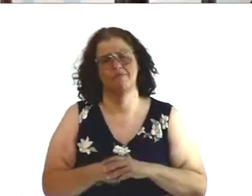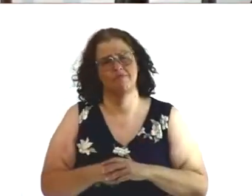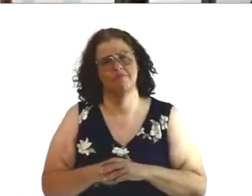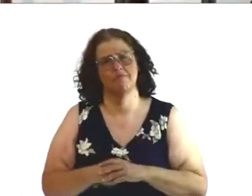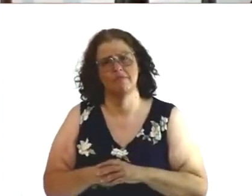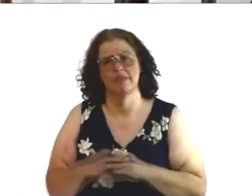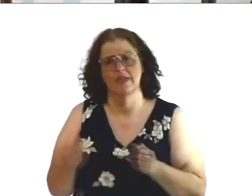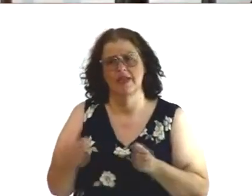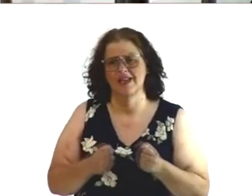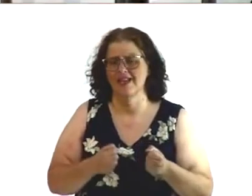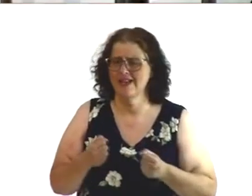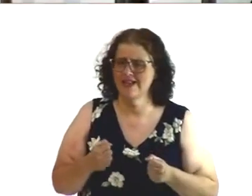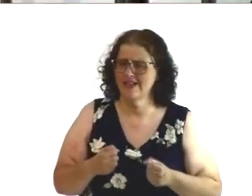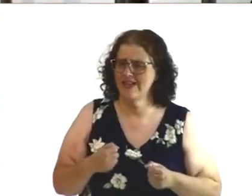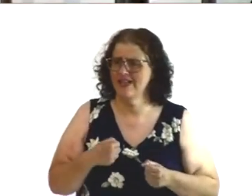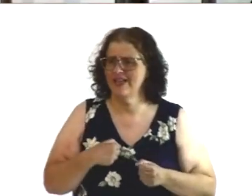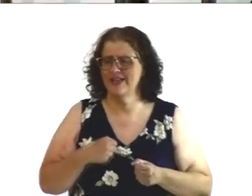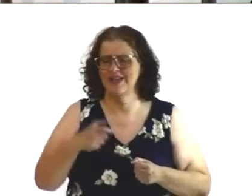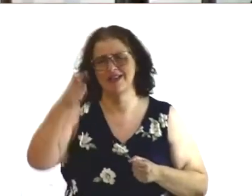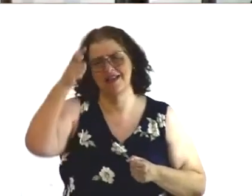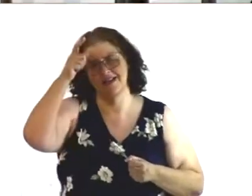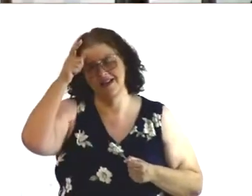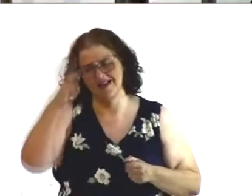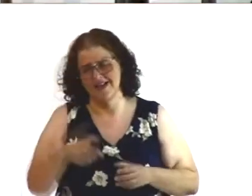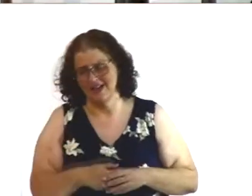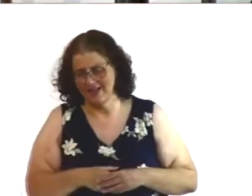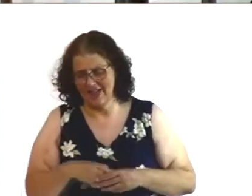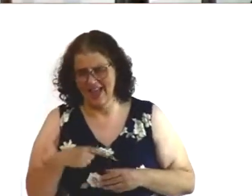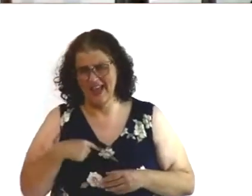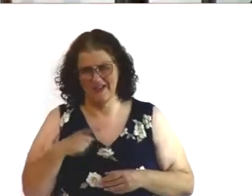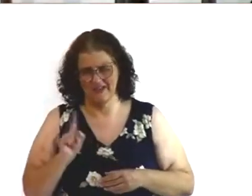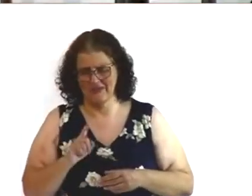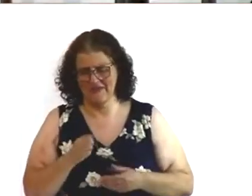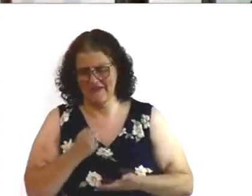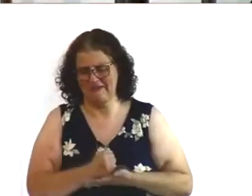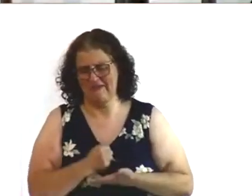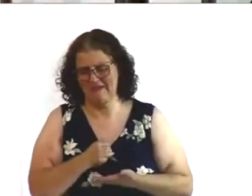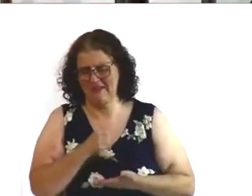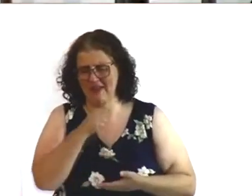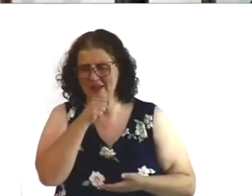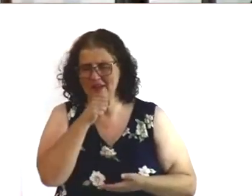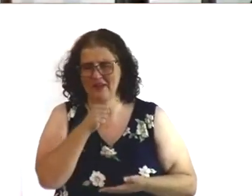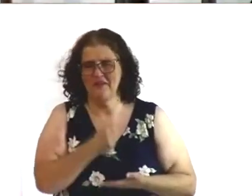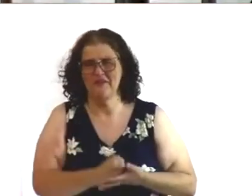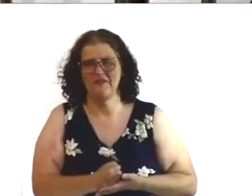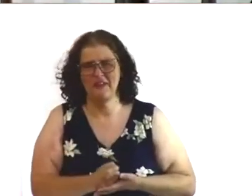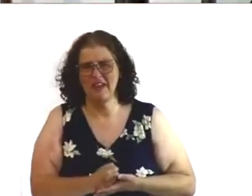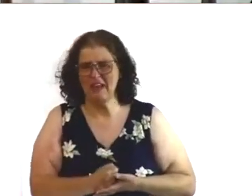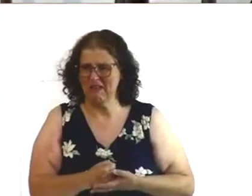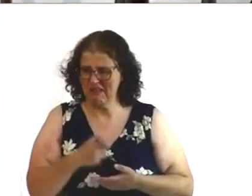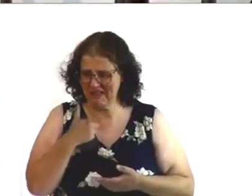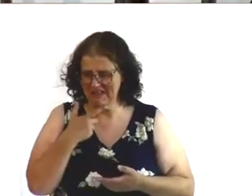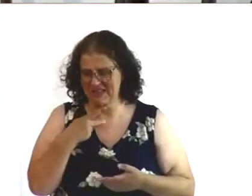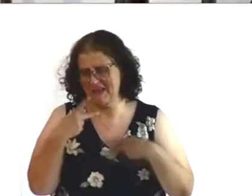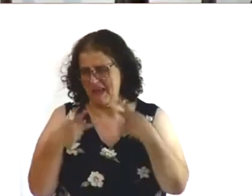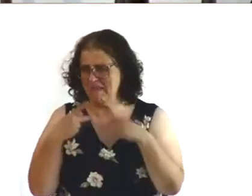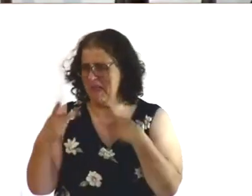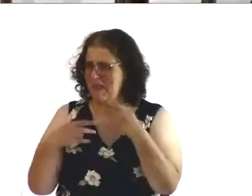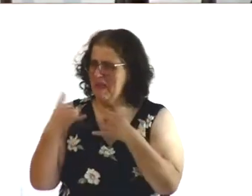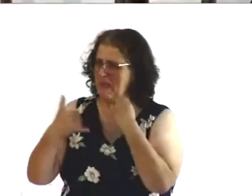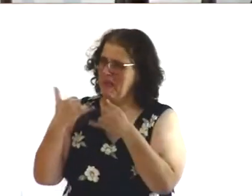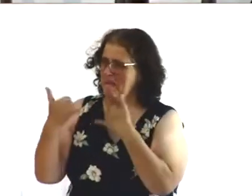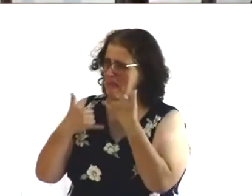Natal, viu? Tanto é que eu me divirto com as luzes do Natal, eu gosto das luzes do Natal. Nossa igreja está com uma